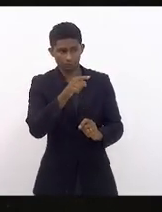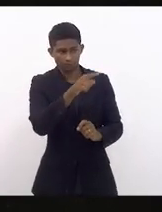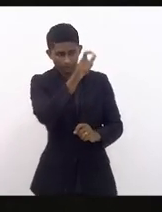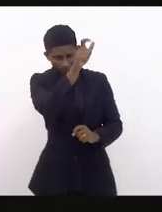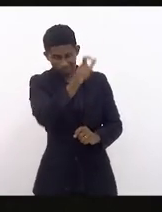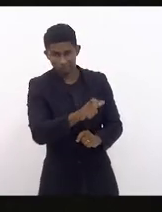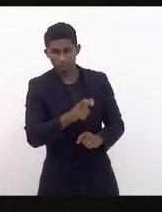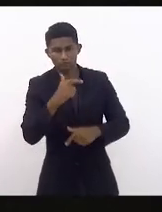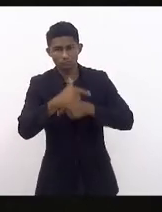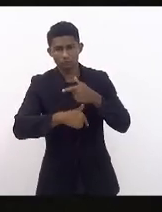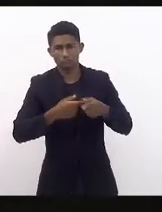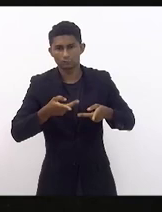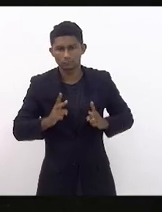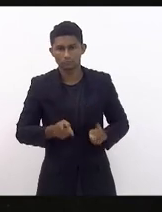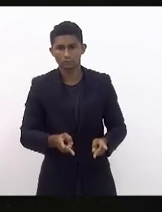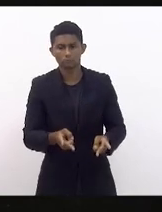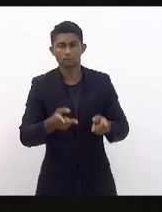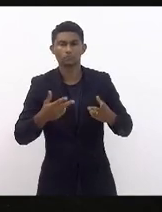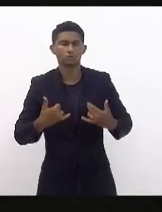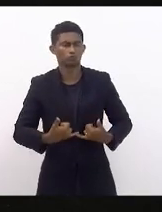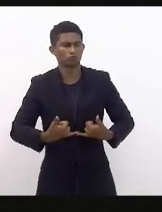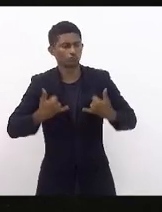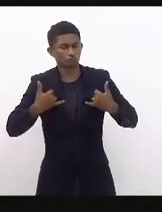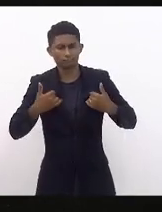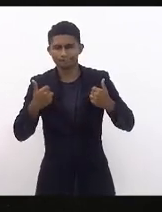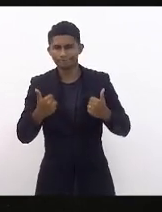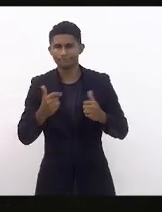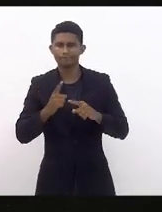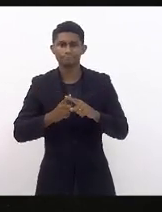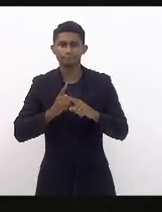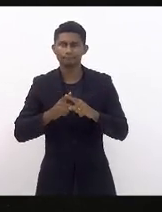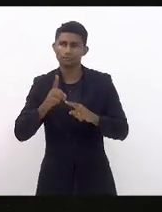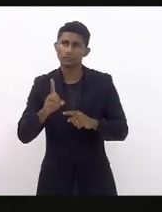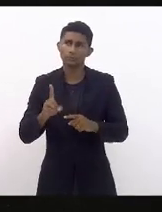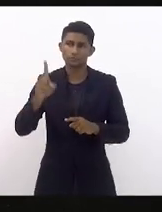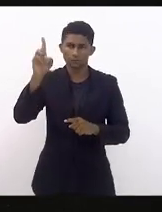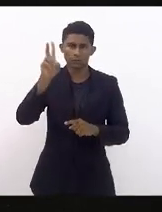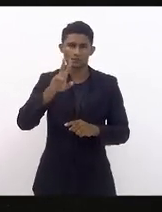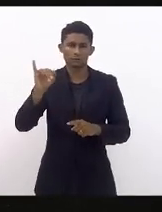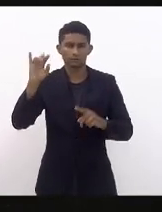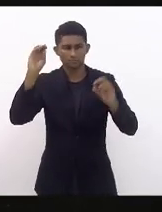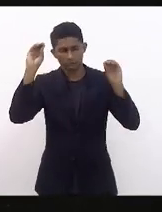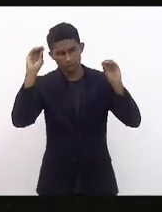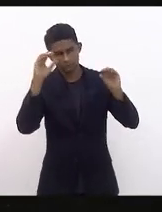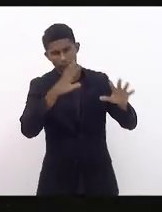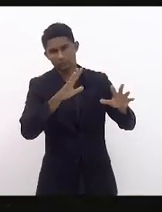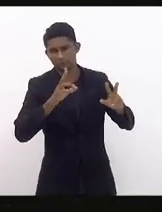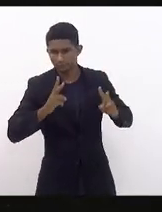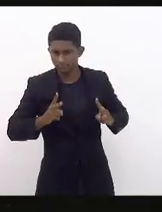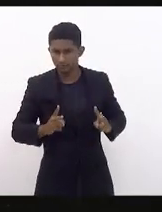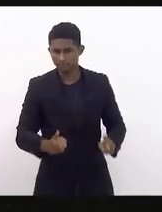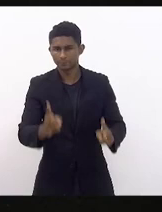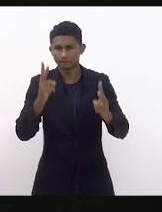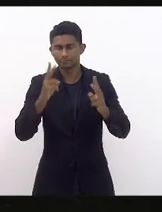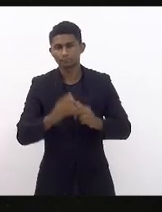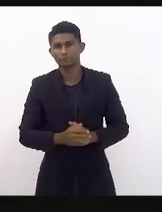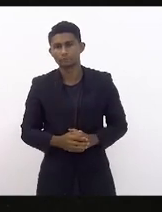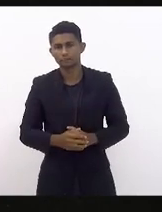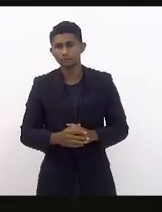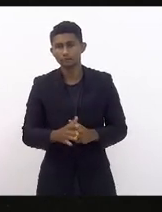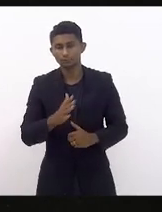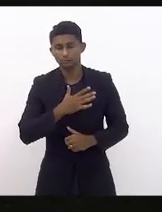esse trabalho brilhante e honrado, pois Deus te cobrirá de bênçãos. Quanto a mim,